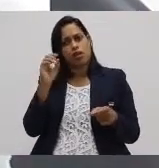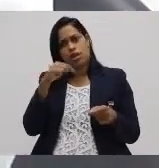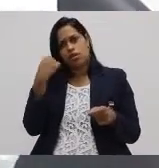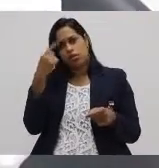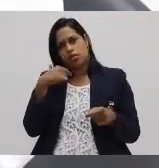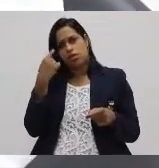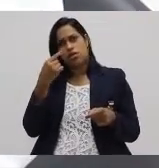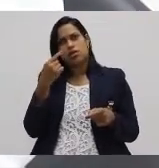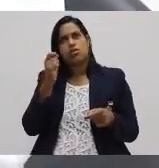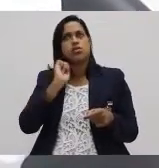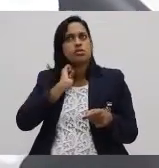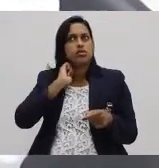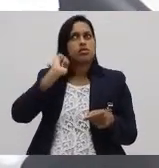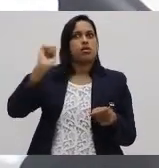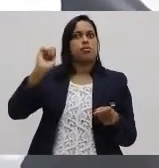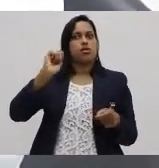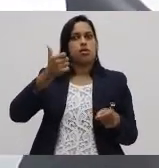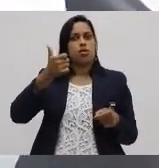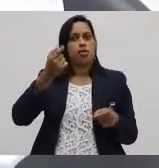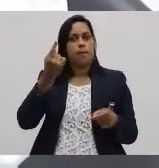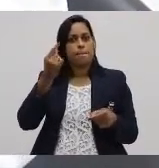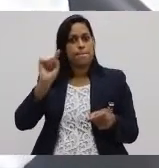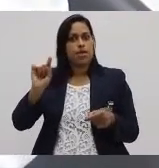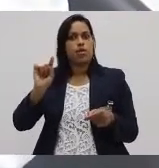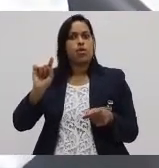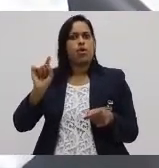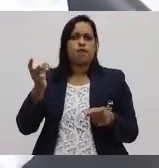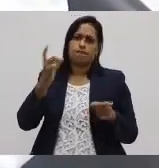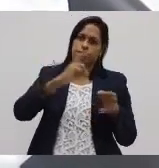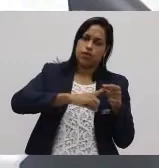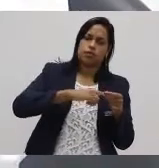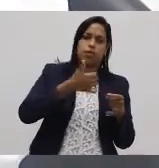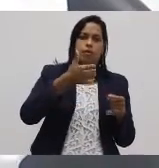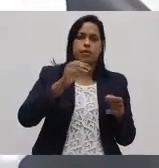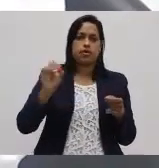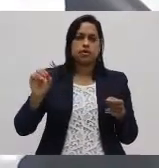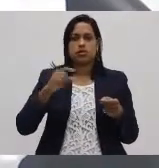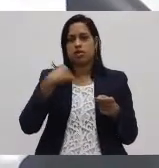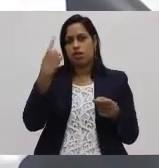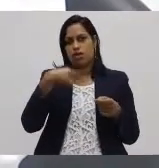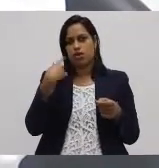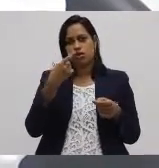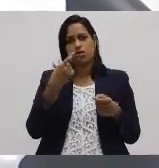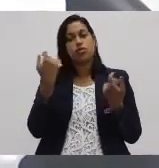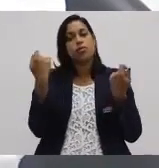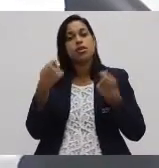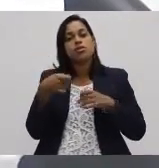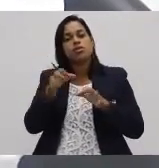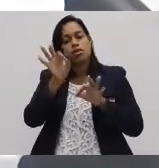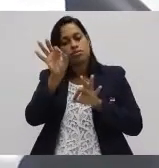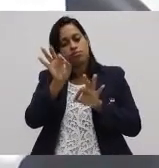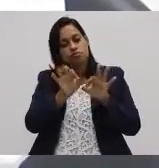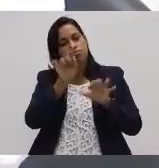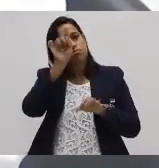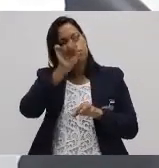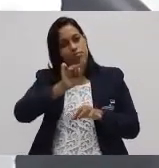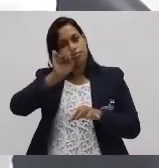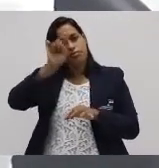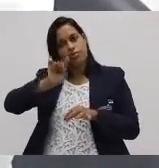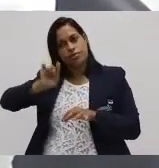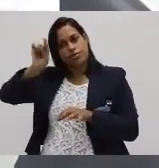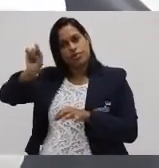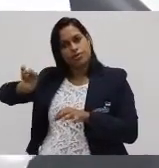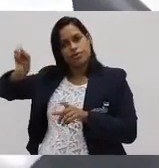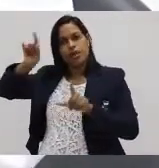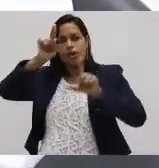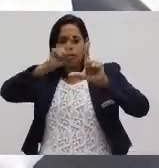homem. Em abril, 1000 tampas, voltei para 100 horas homem. Então, acompanhando esse indicador numérico, esse resultado numérico, eu percebo